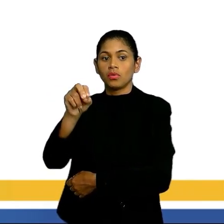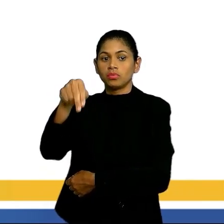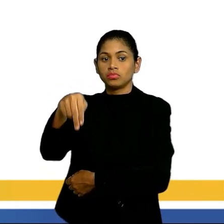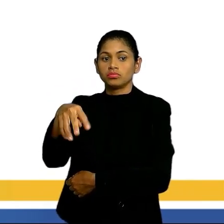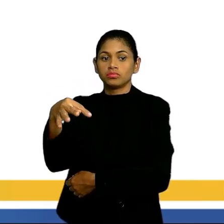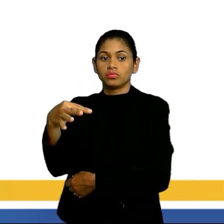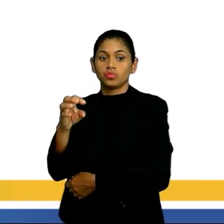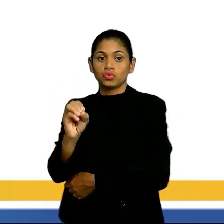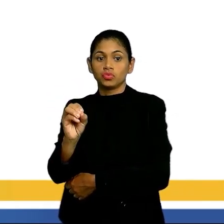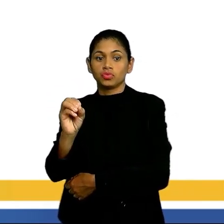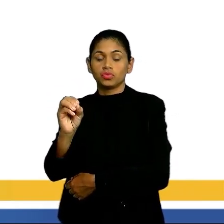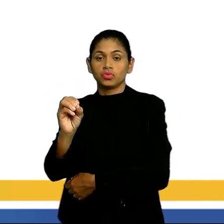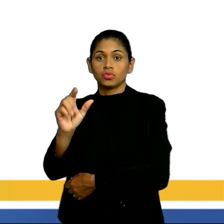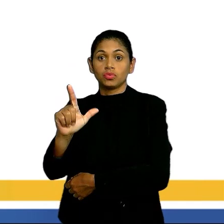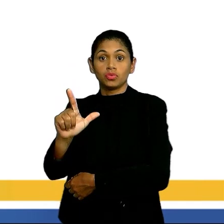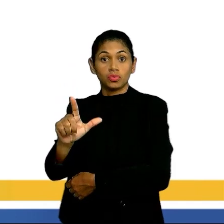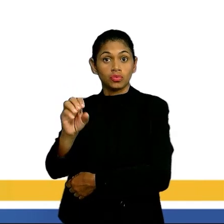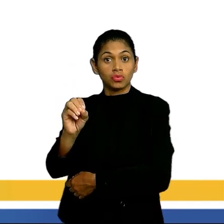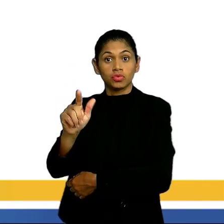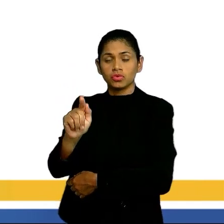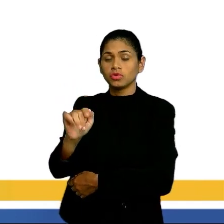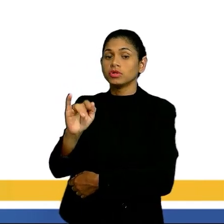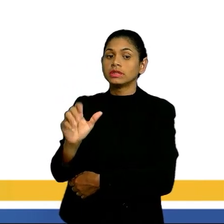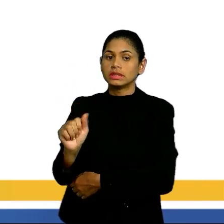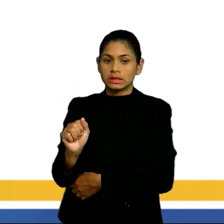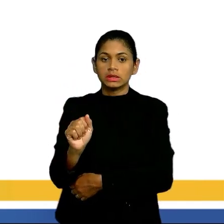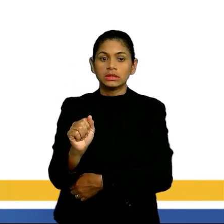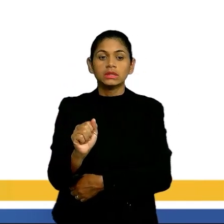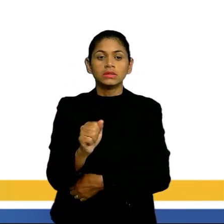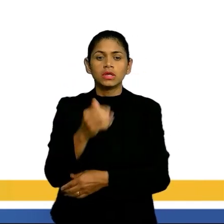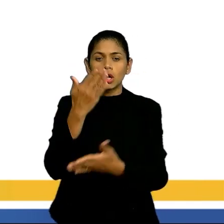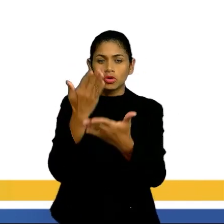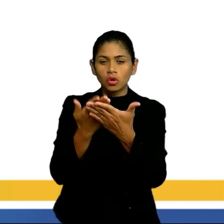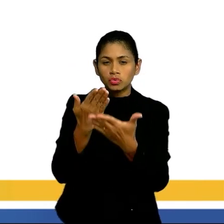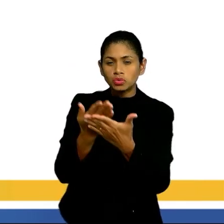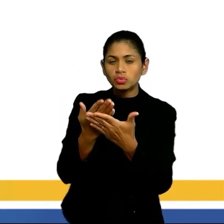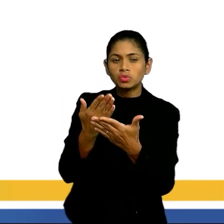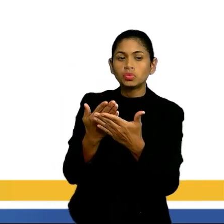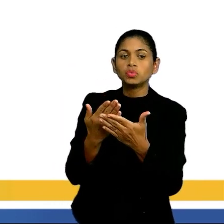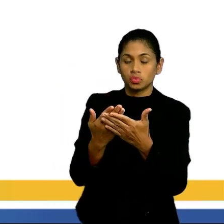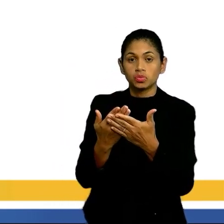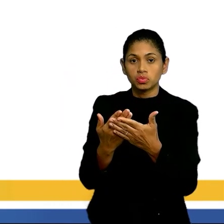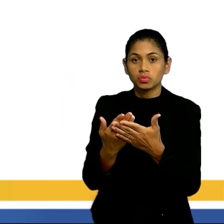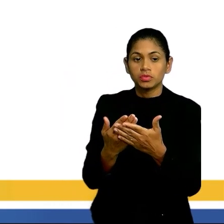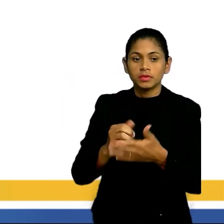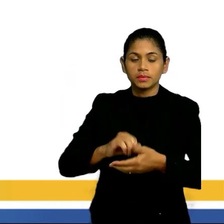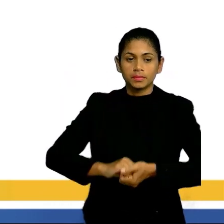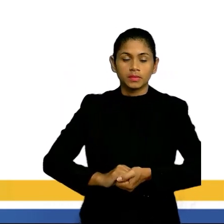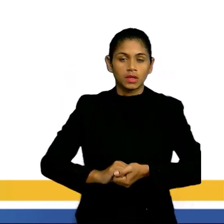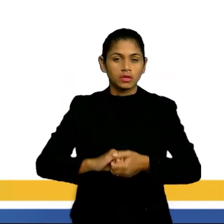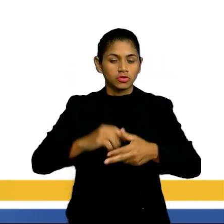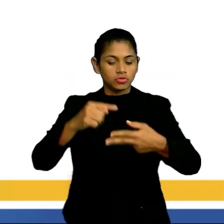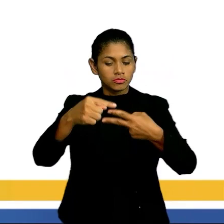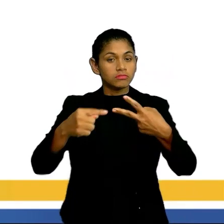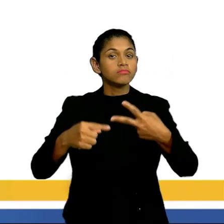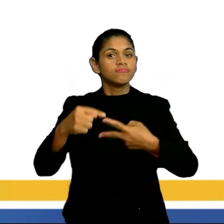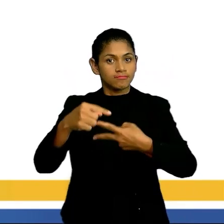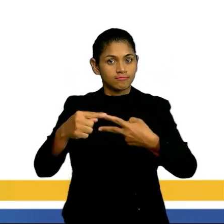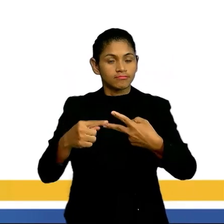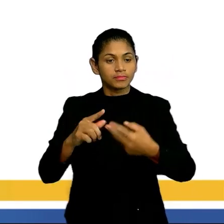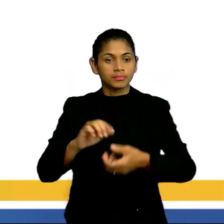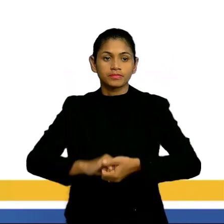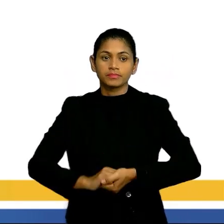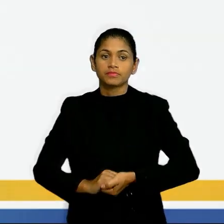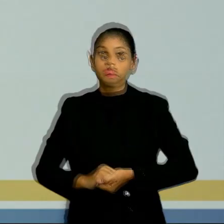animais, e a paleobotânica, que é na parte das plantas, tá certo? Outra evidência que a gente tem é